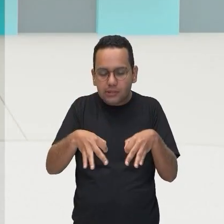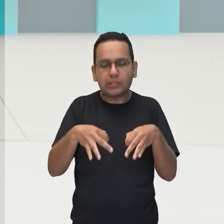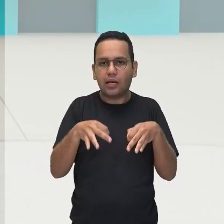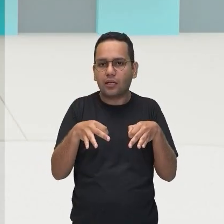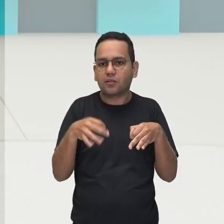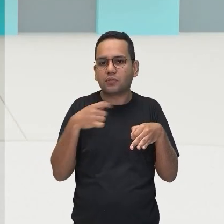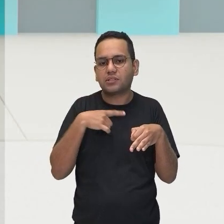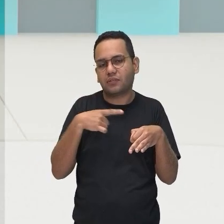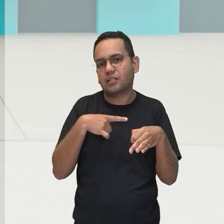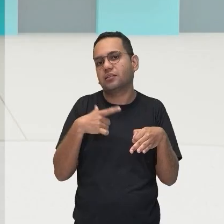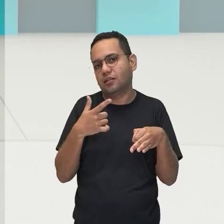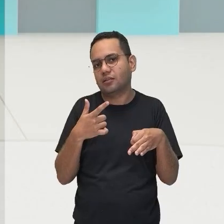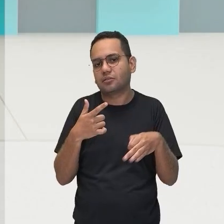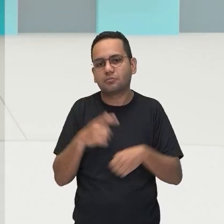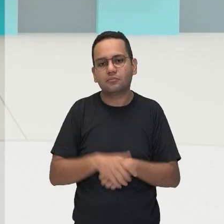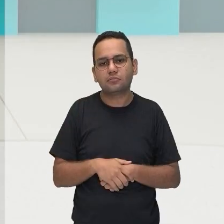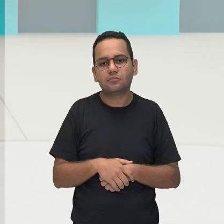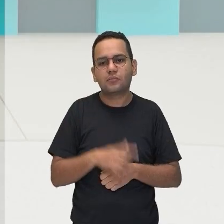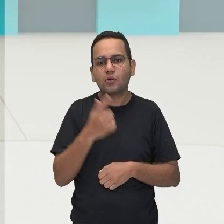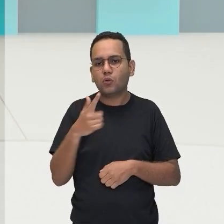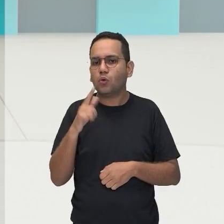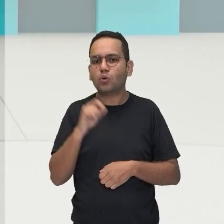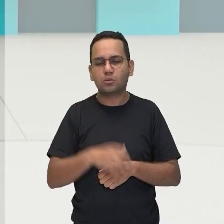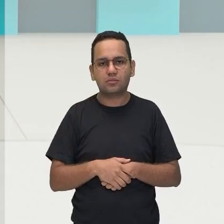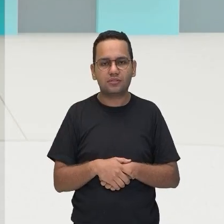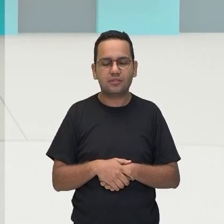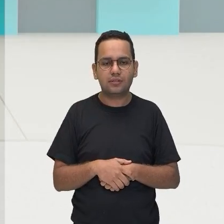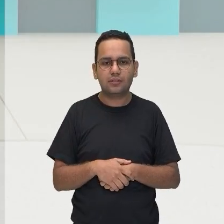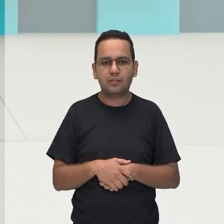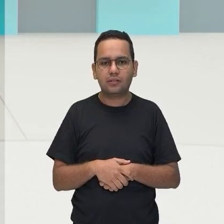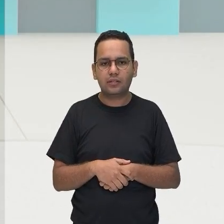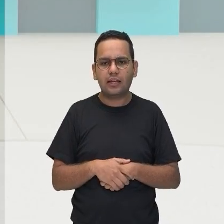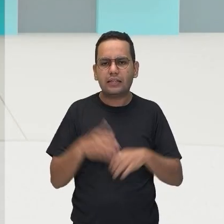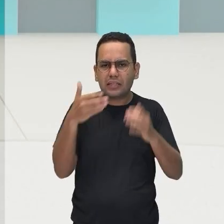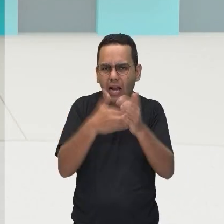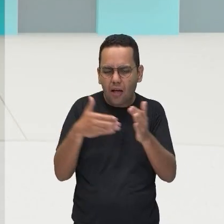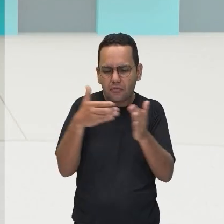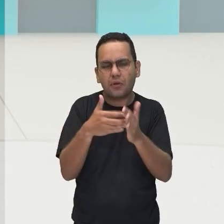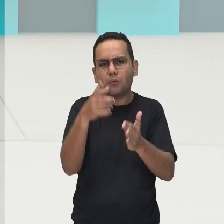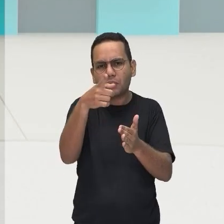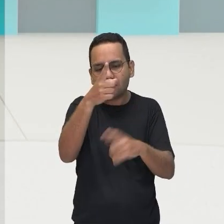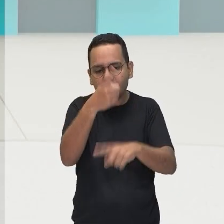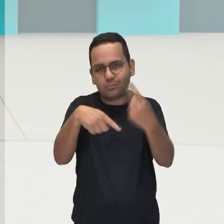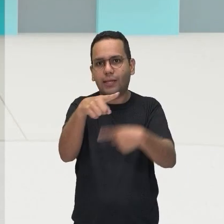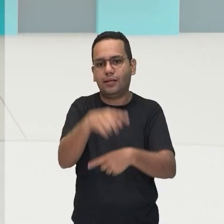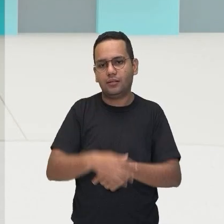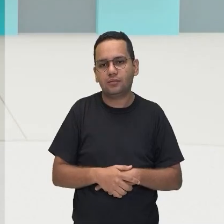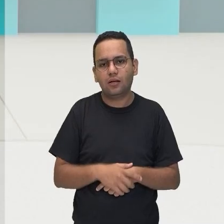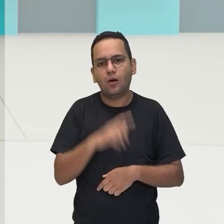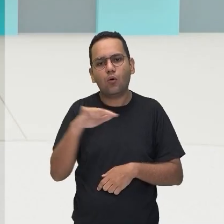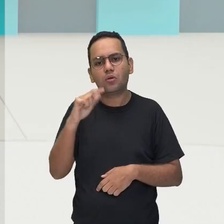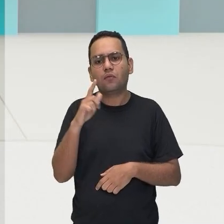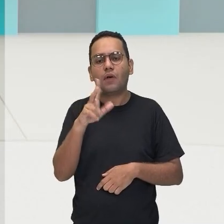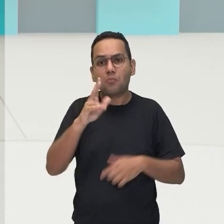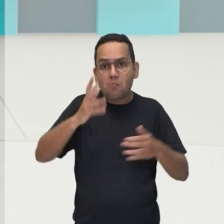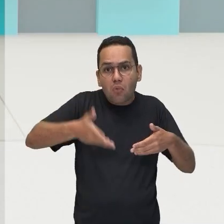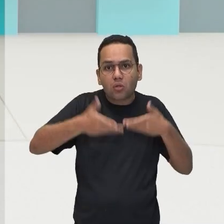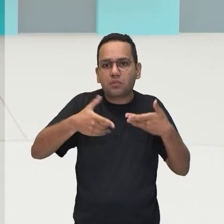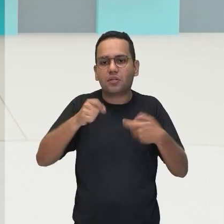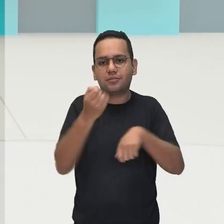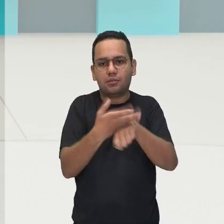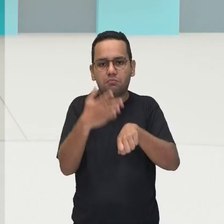limites, incentiva a prática de outras modalidades esportivas, né? Porque para você melhorar, por exemplo, numa